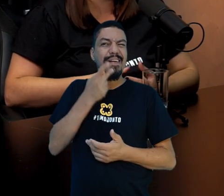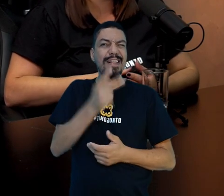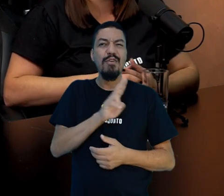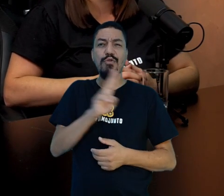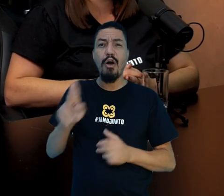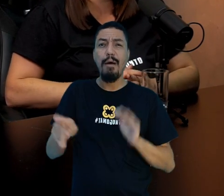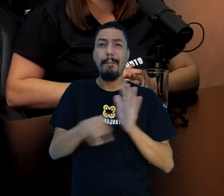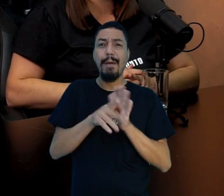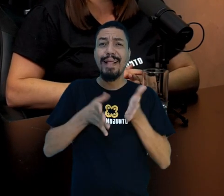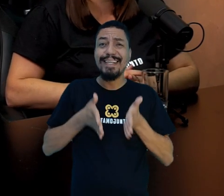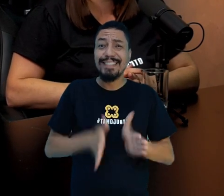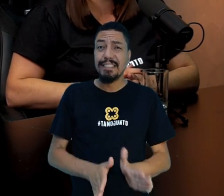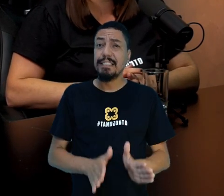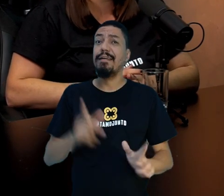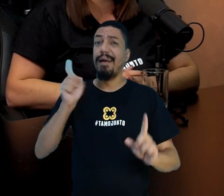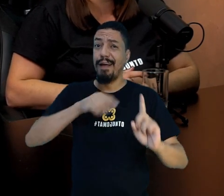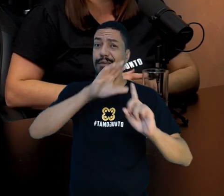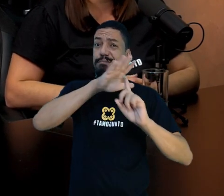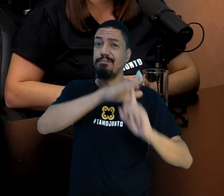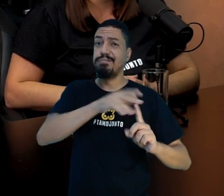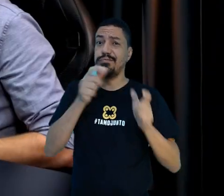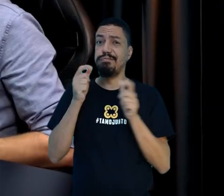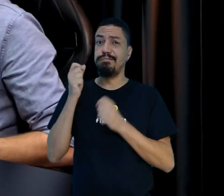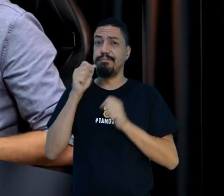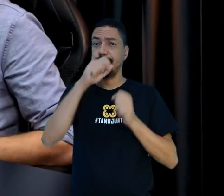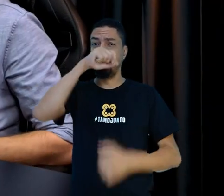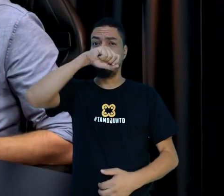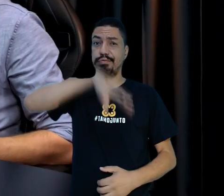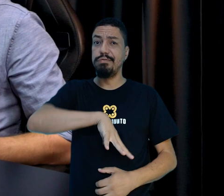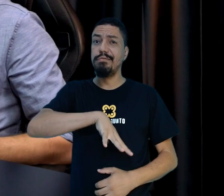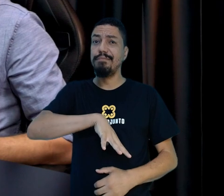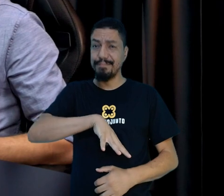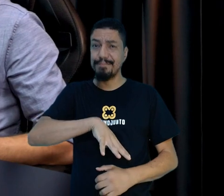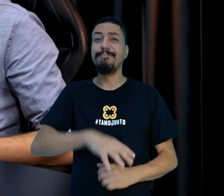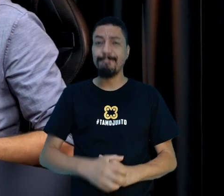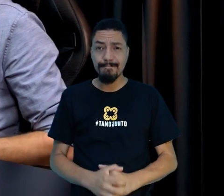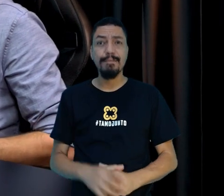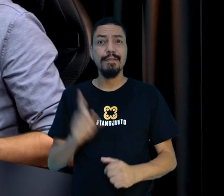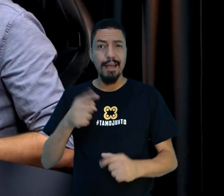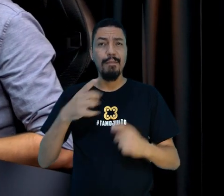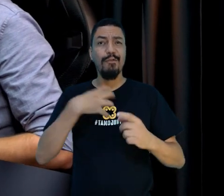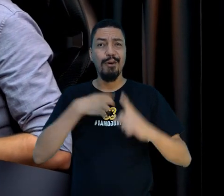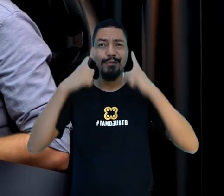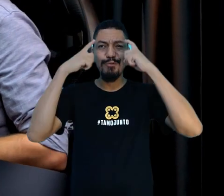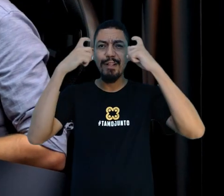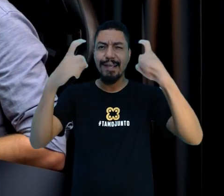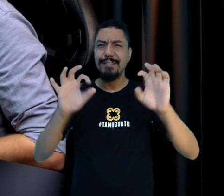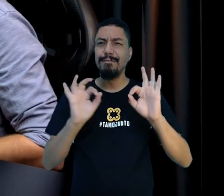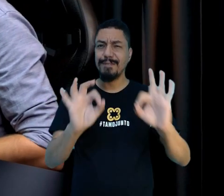uma chamado agressão, pelo nome é da uma certidão de violência. nascimento. Exato, uma violência. E é isso,